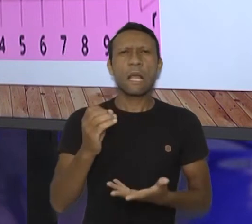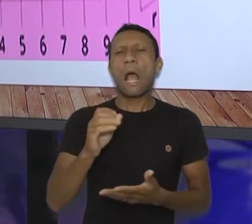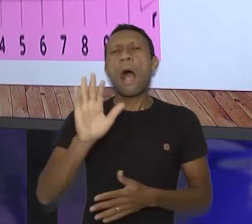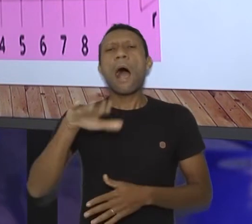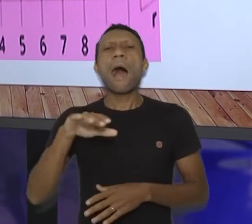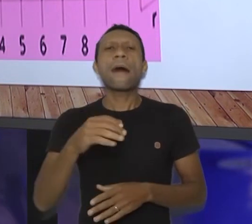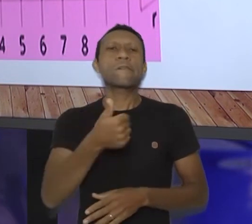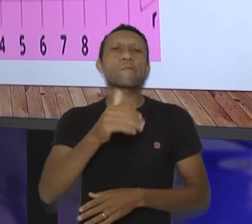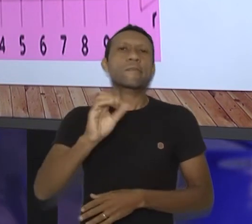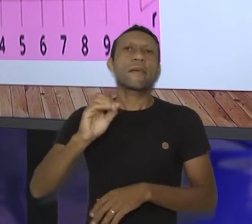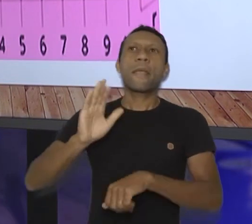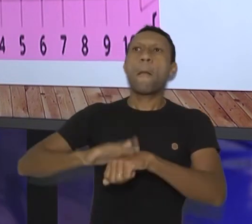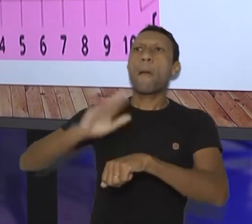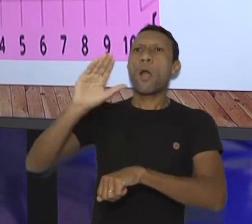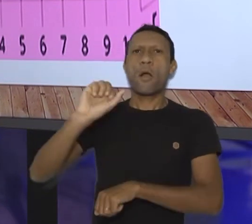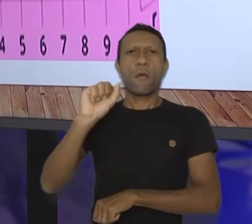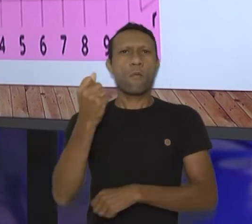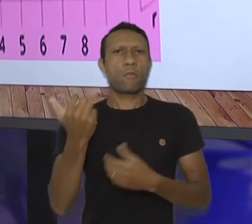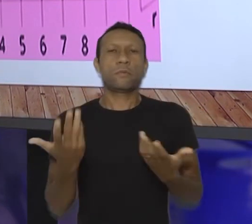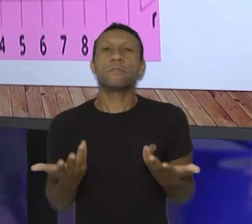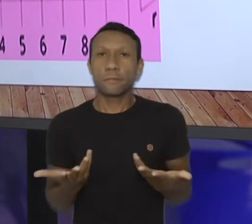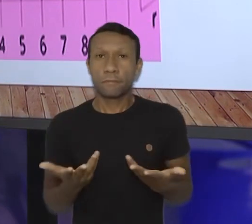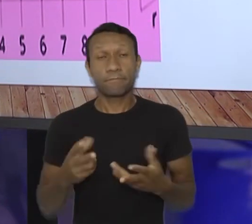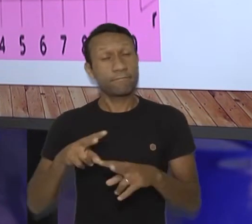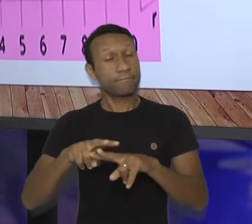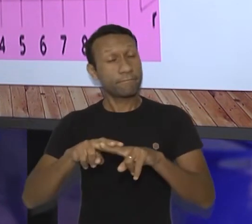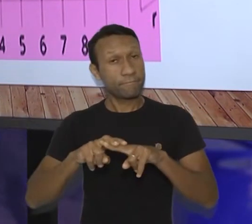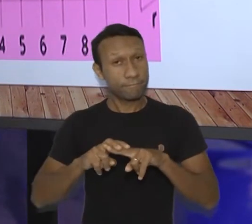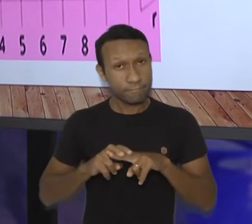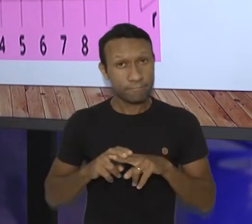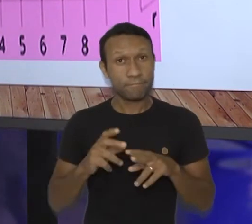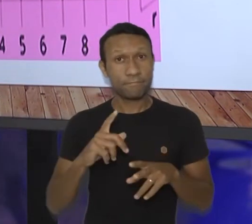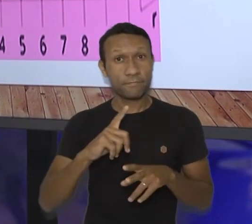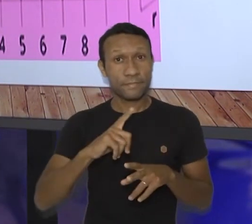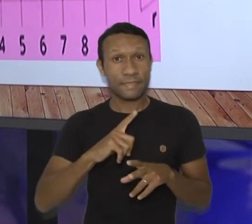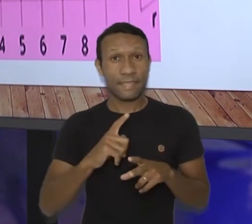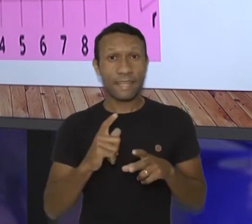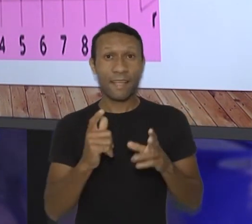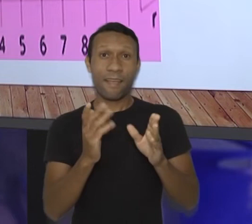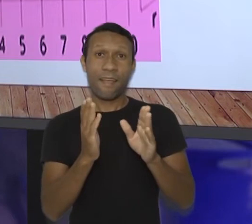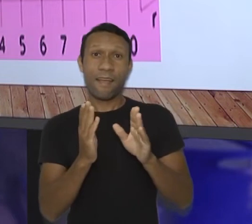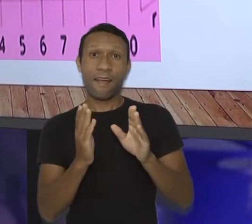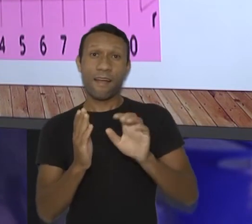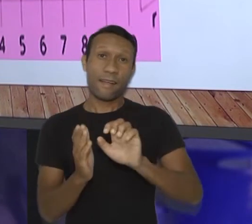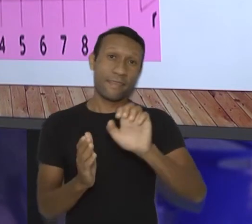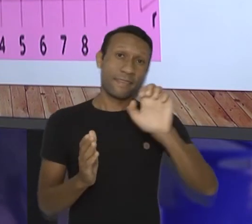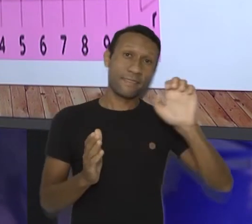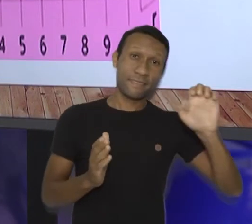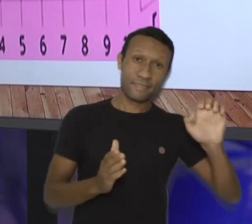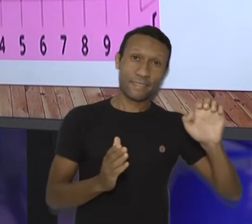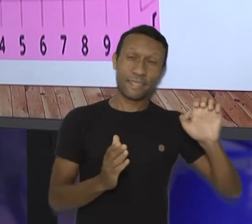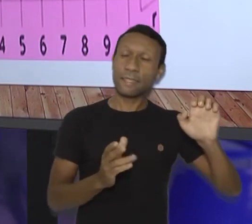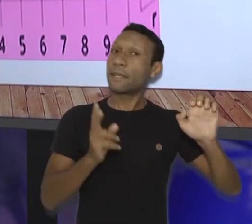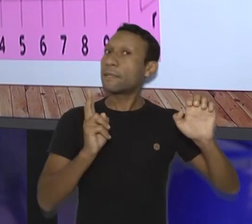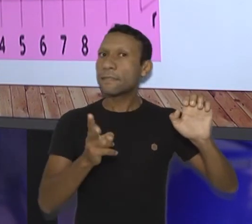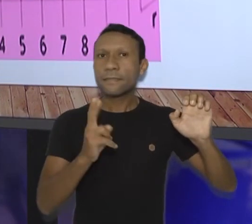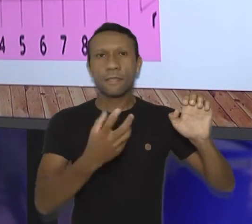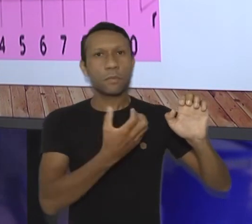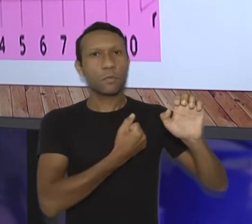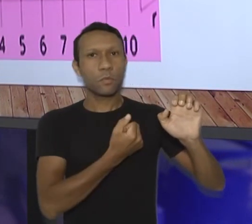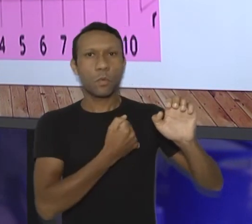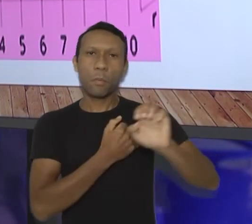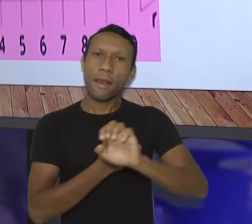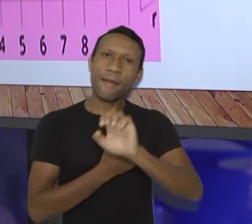mas o 10 é maior do que o 8. Porém, ele está à esquerda do 0. Todo número à esquerda é